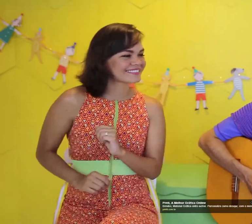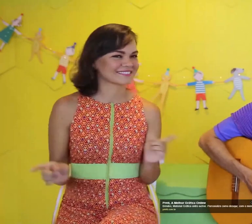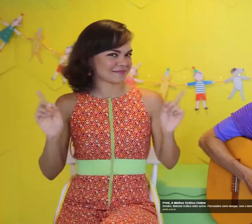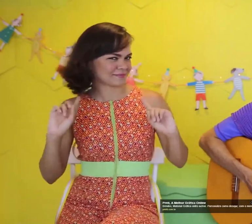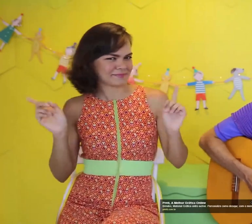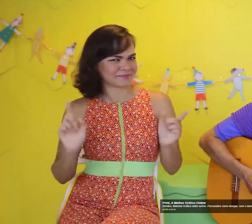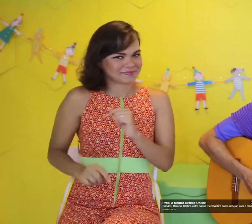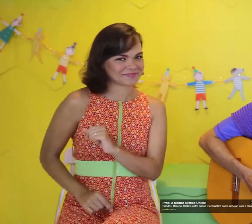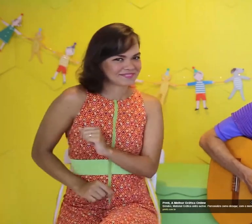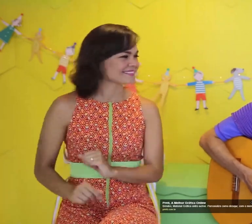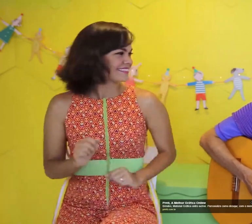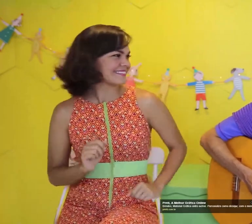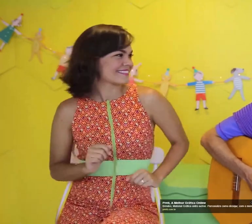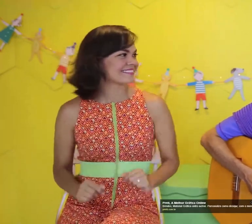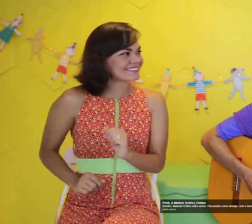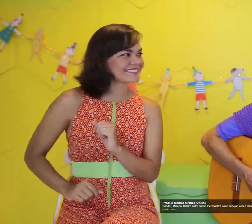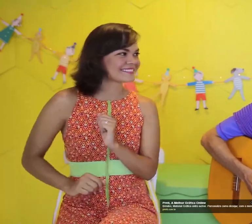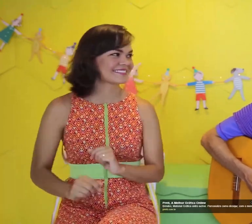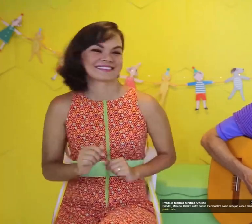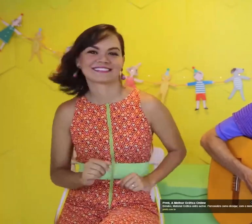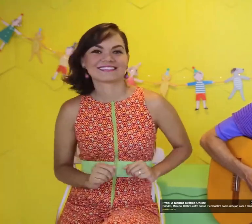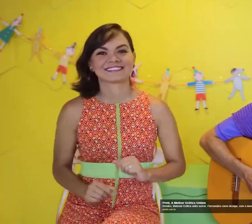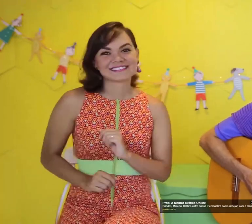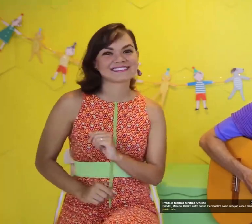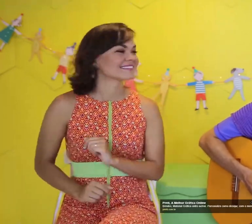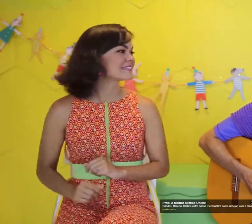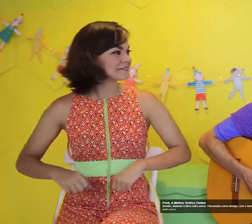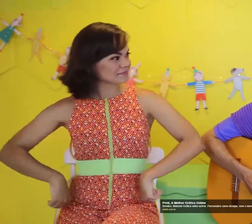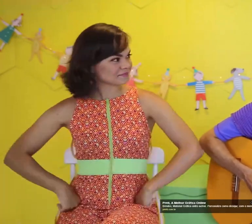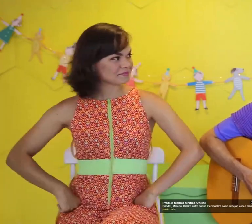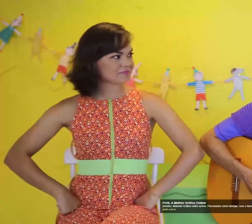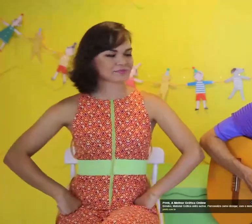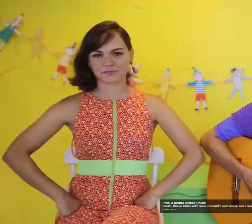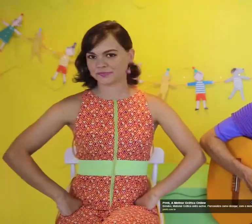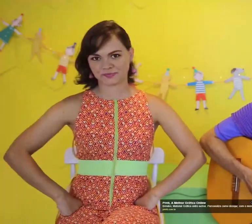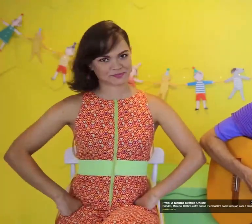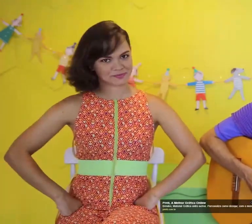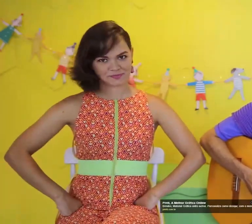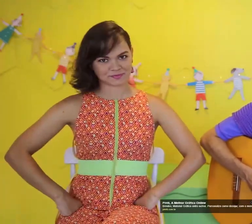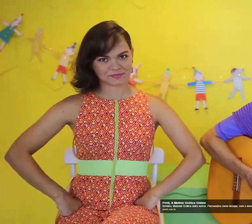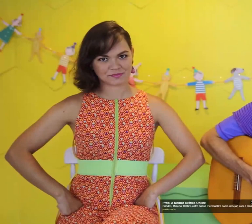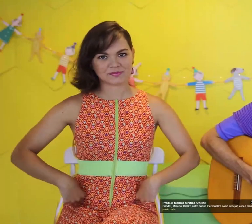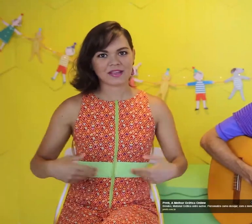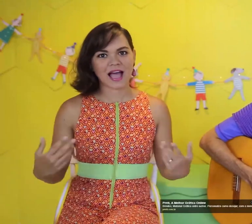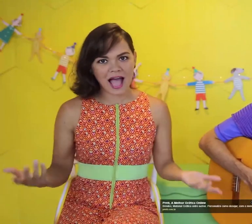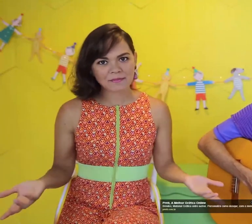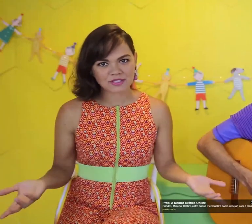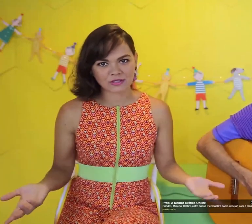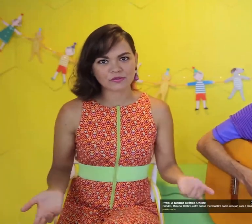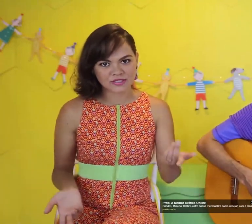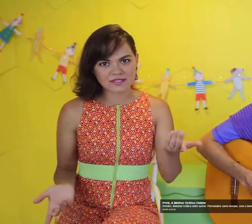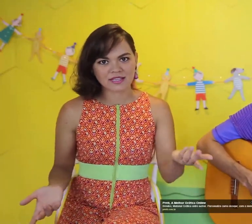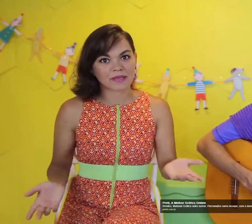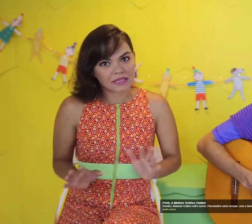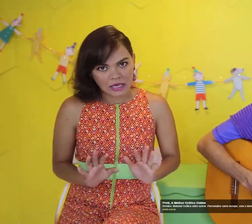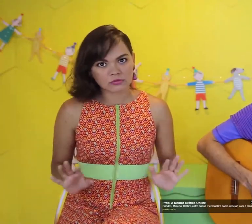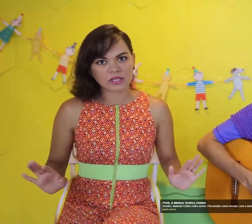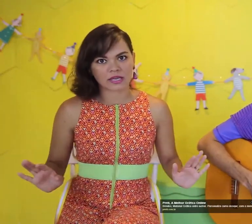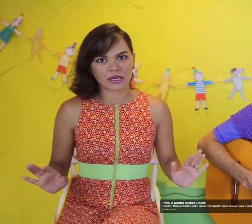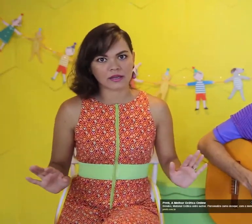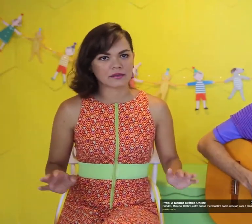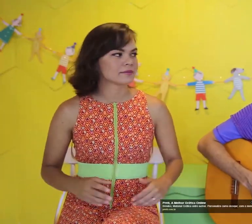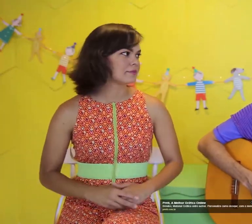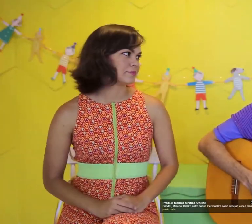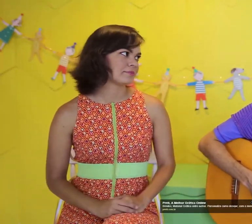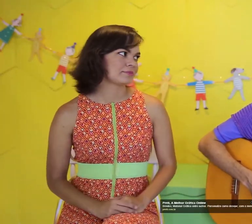da Camilinha não tem rabo de tatu. Me diga, menina, o que tem nesse baú? No baú da Camilinha não tem rabo de tatu. Rabo de tatu, vocês sabem que